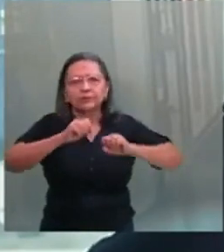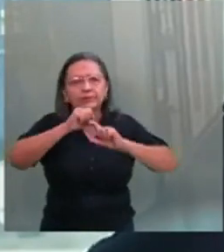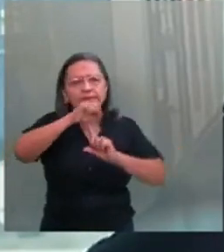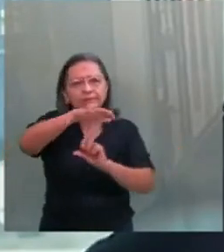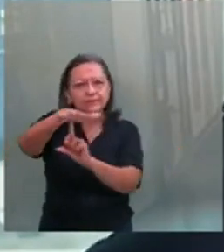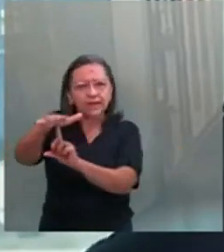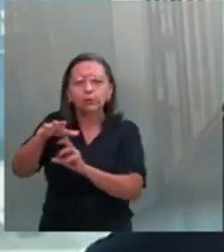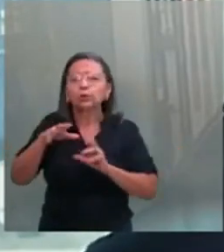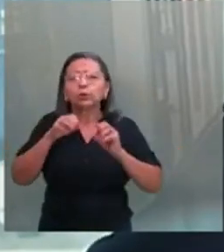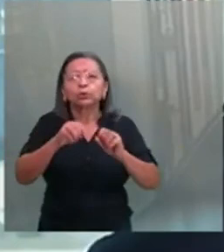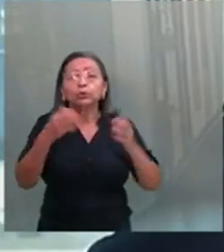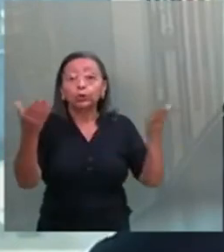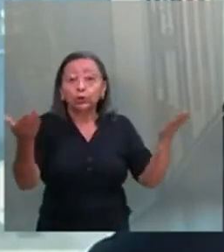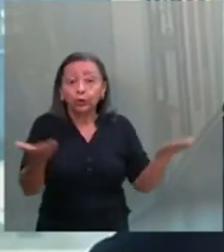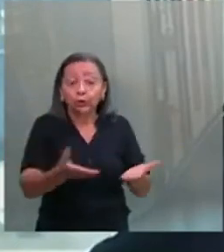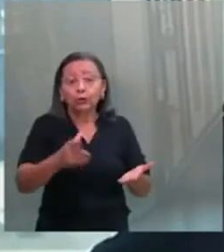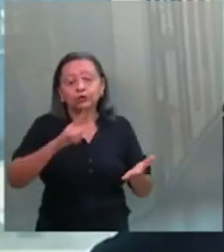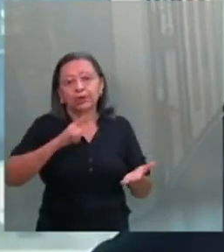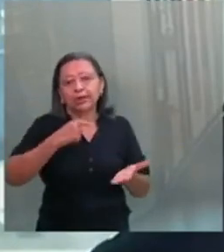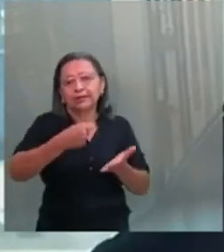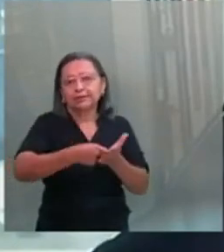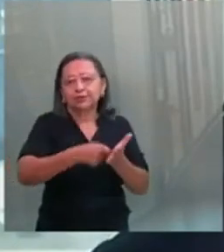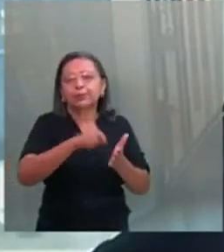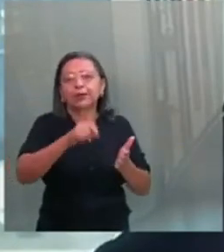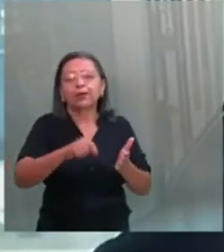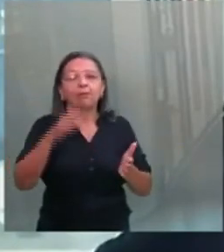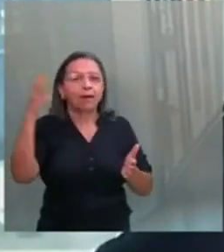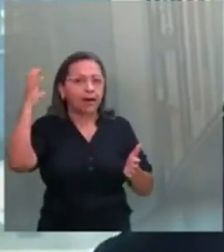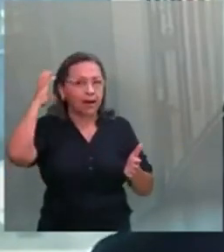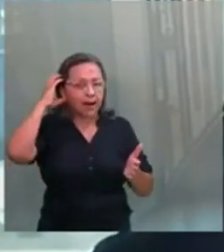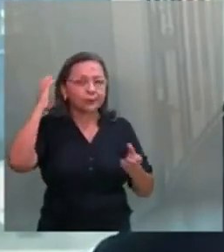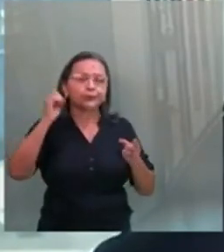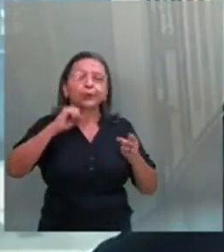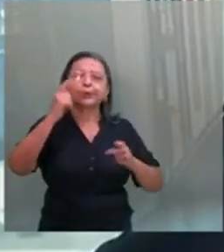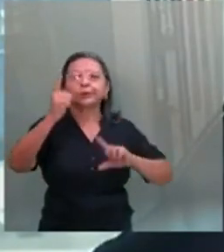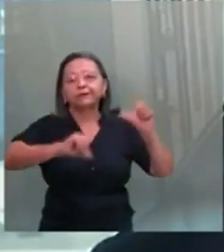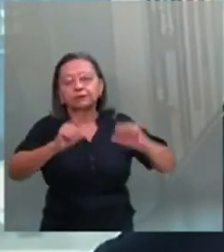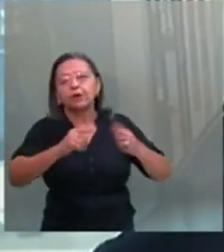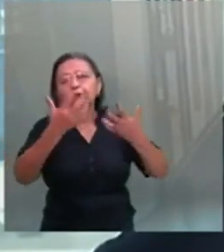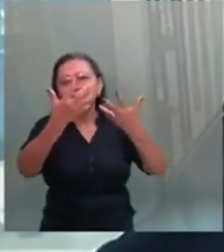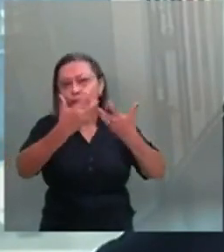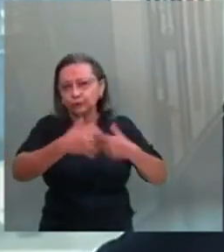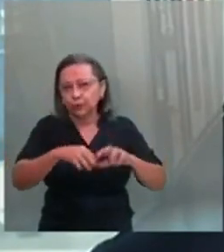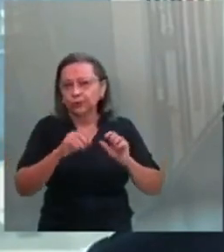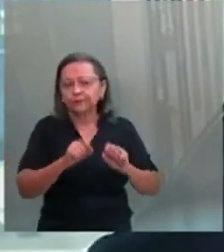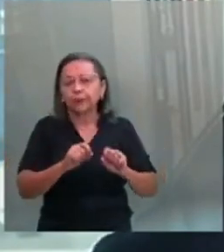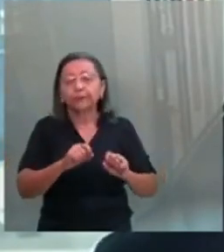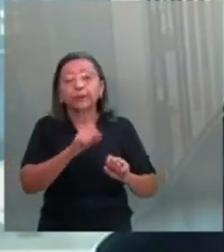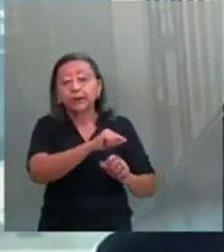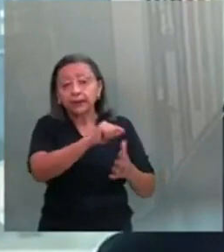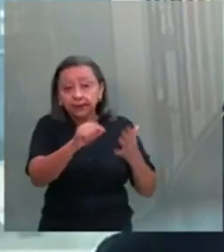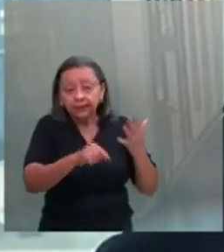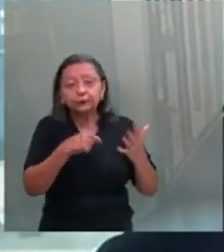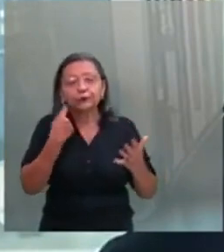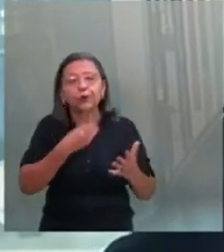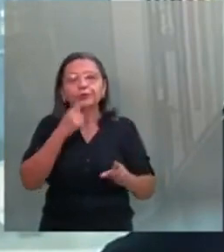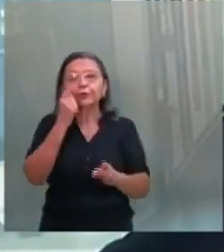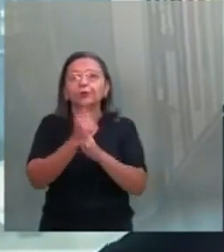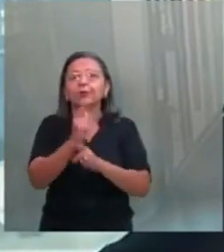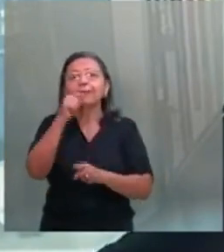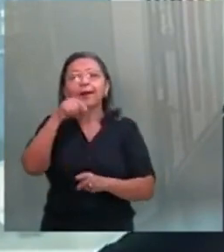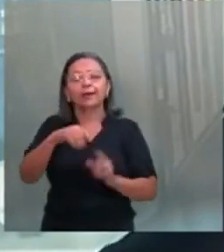de tudo o que hoje é exigido para que uma rádio, uma televisão funcione. E isso aí nós encontramos aqui no